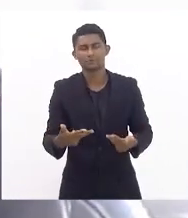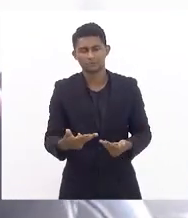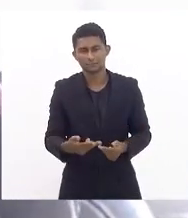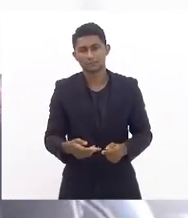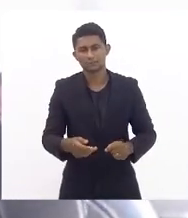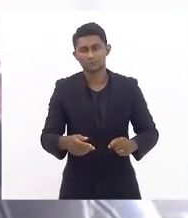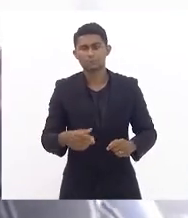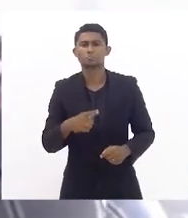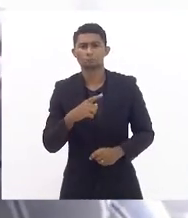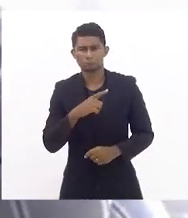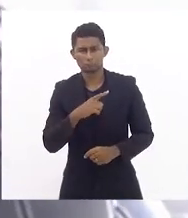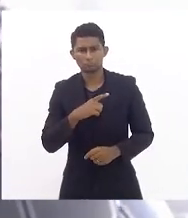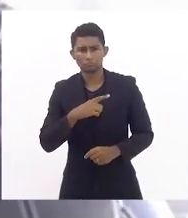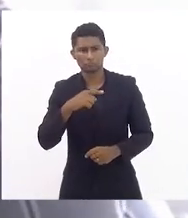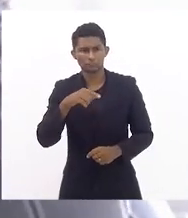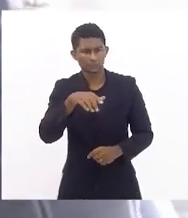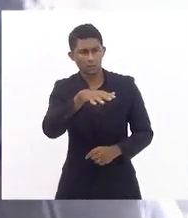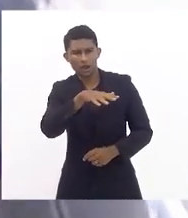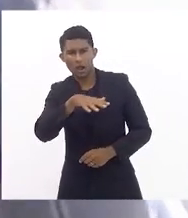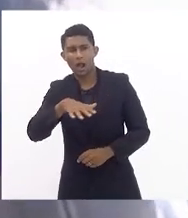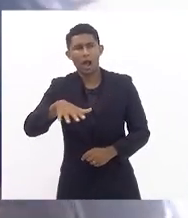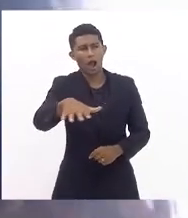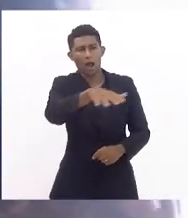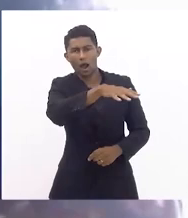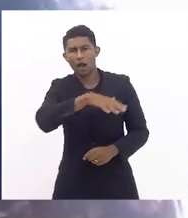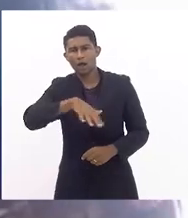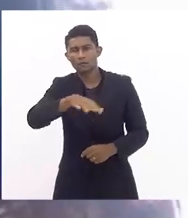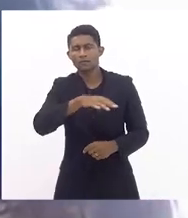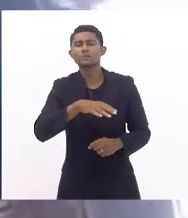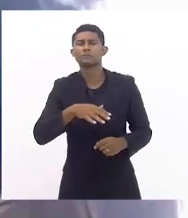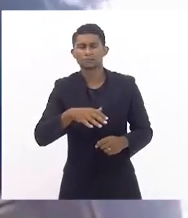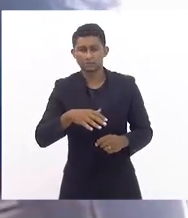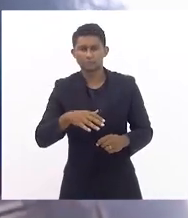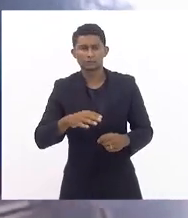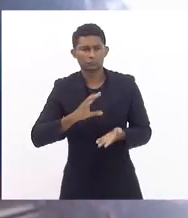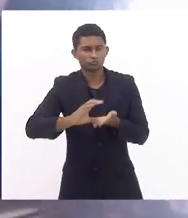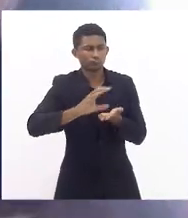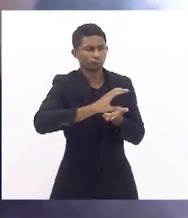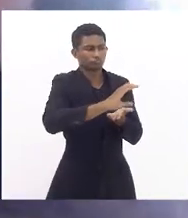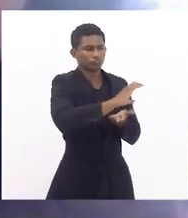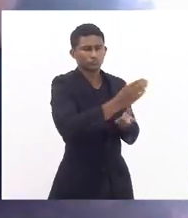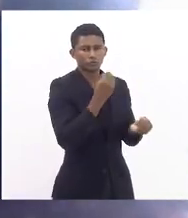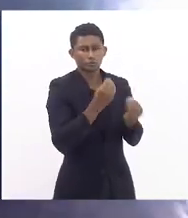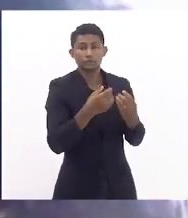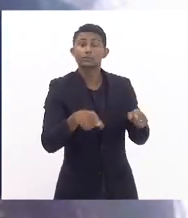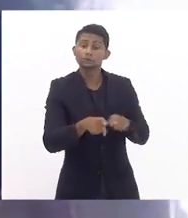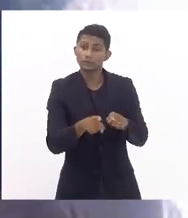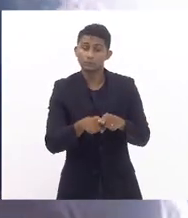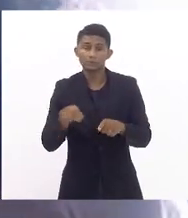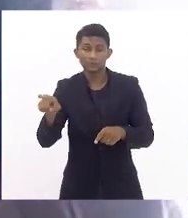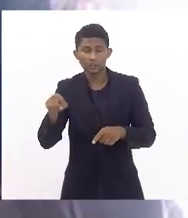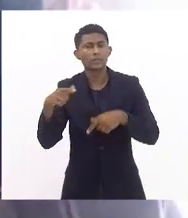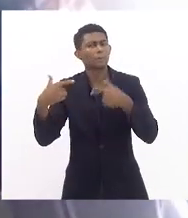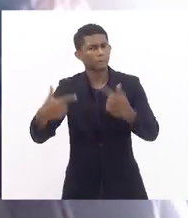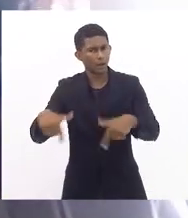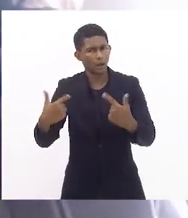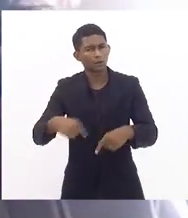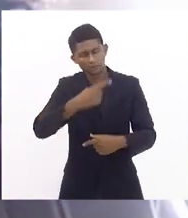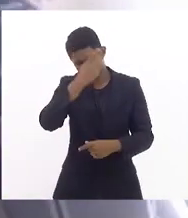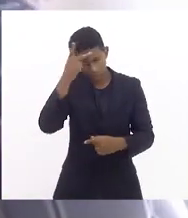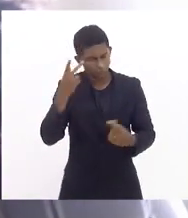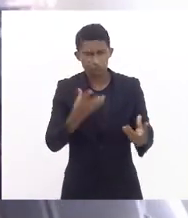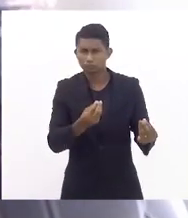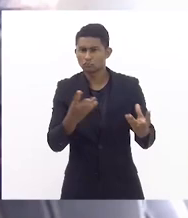partes importantes da nossa região metropolitana, gera empregos, mas tem uma sobressalência que, de fato,